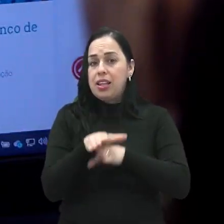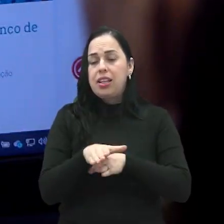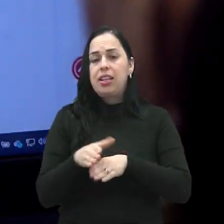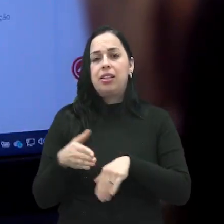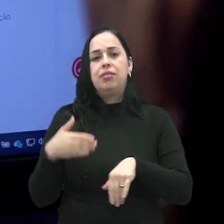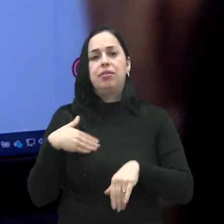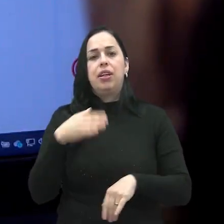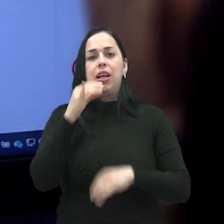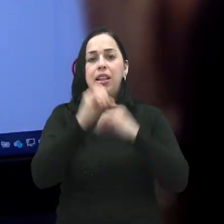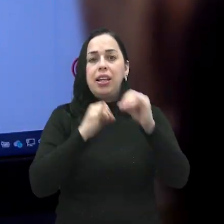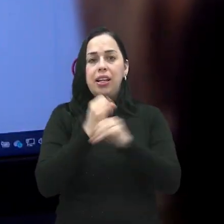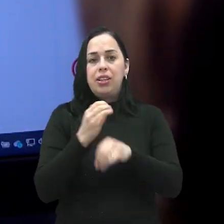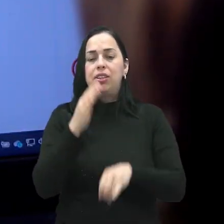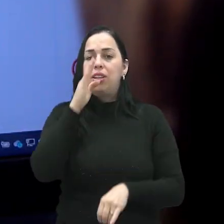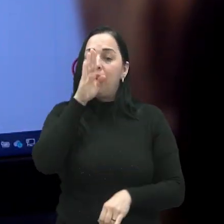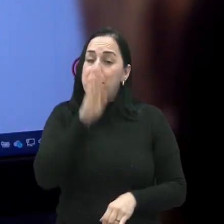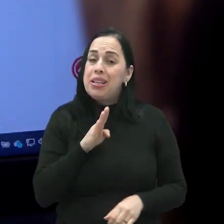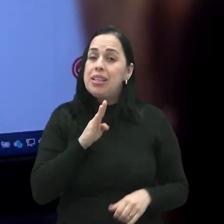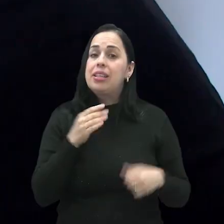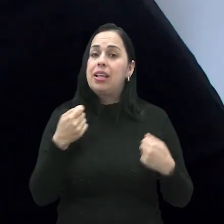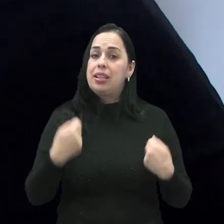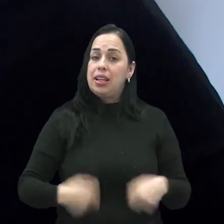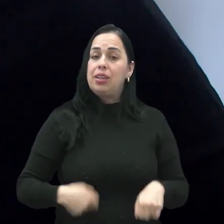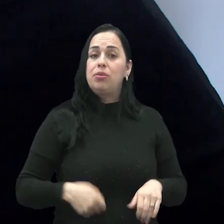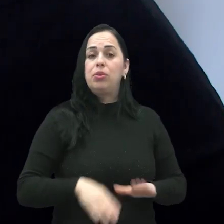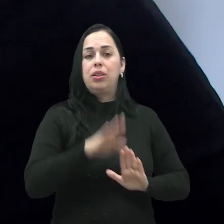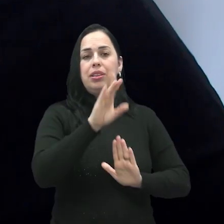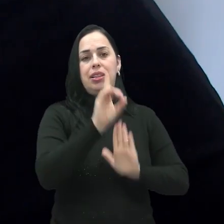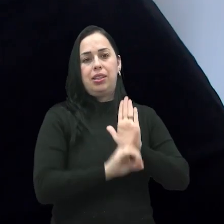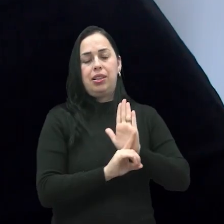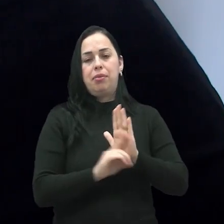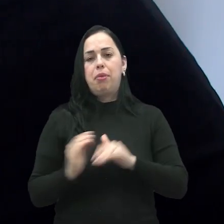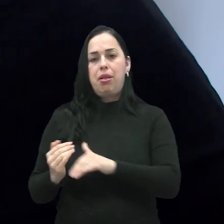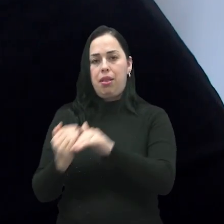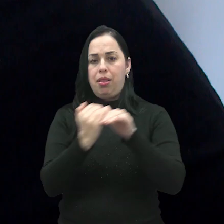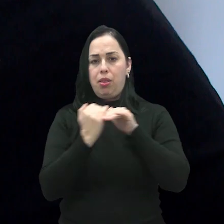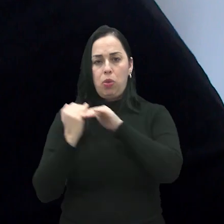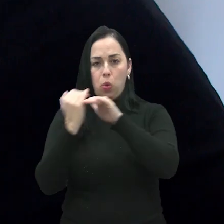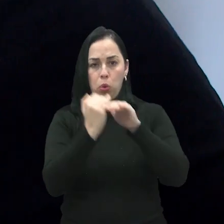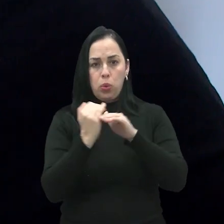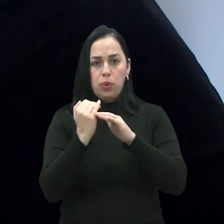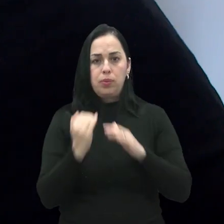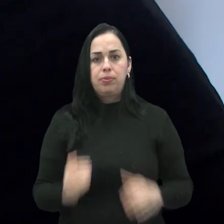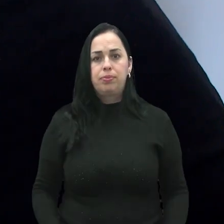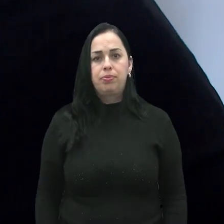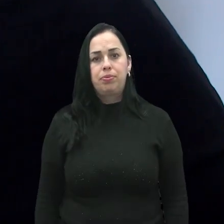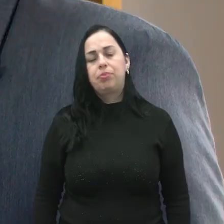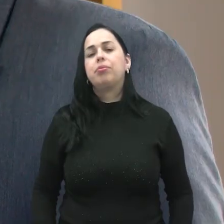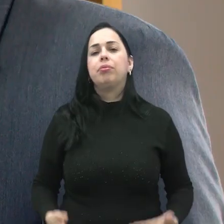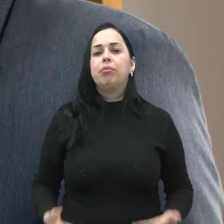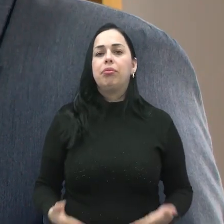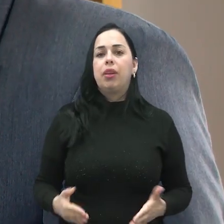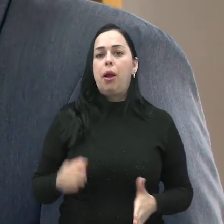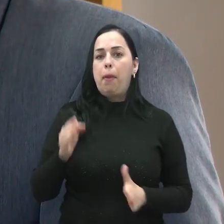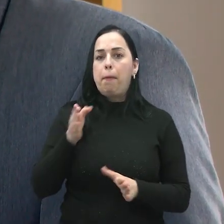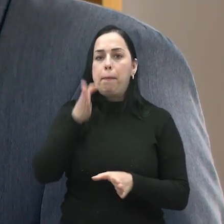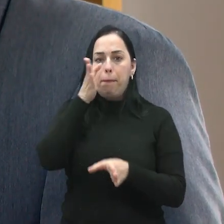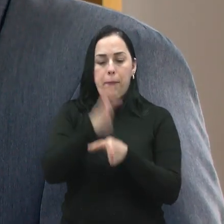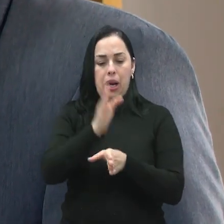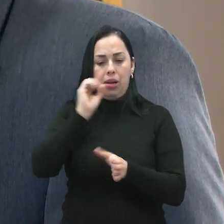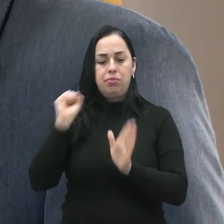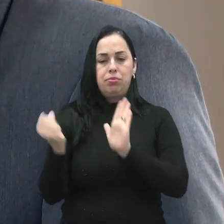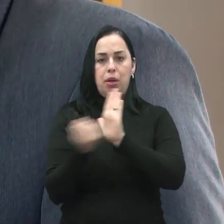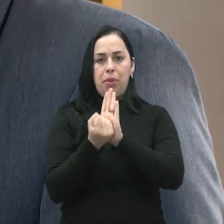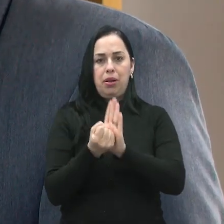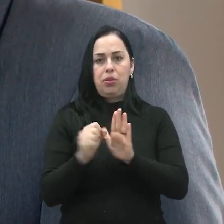acesso gratuito à internet deve ser tratado como um direito, um passo importante para garantir cidadania digital para todos. O Marco Civil da